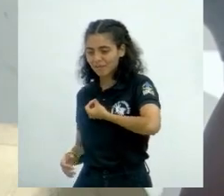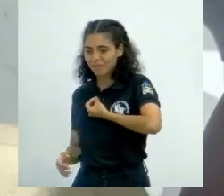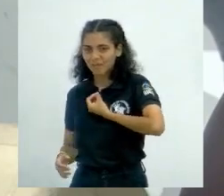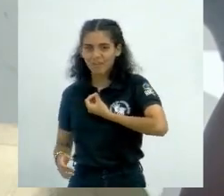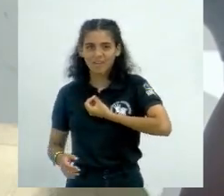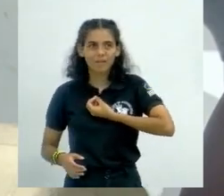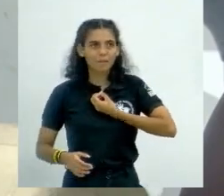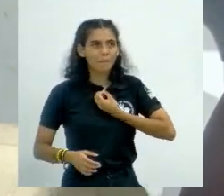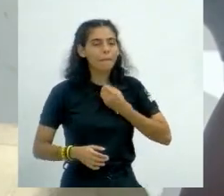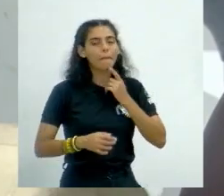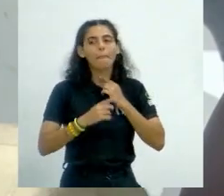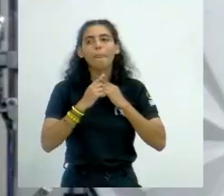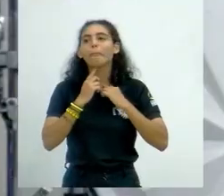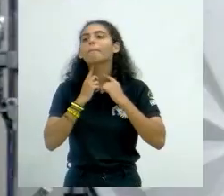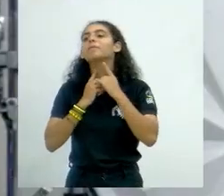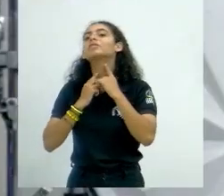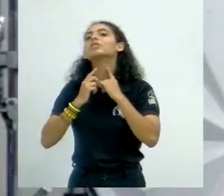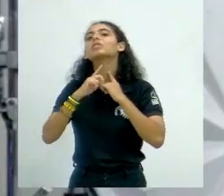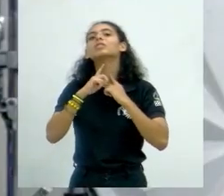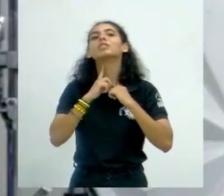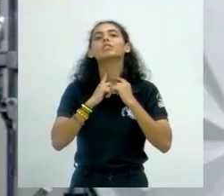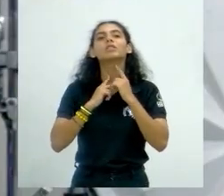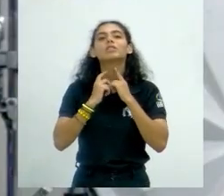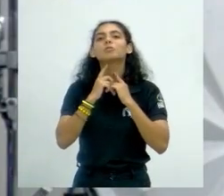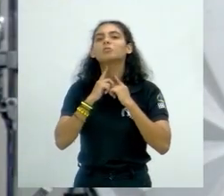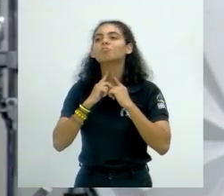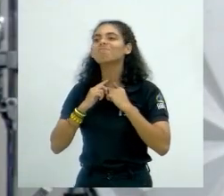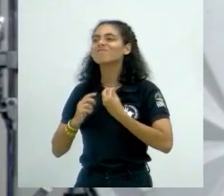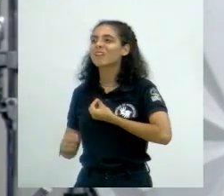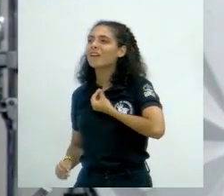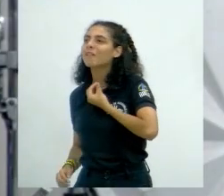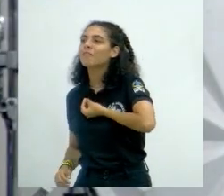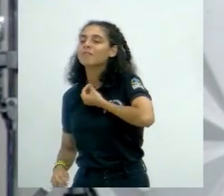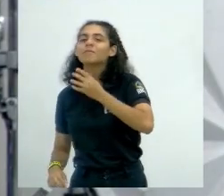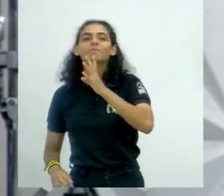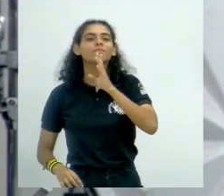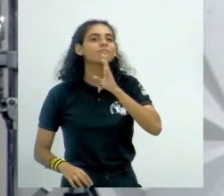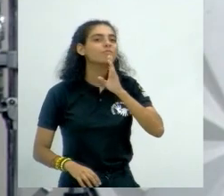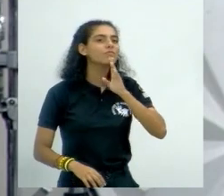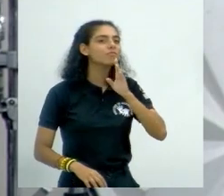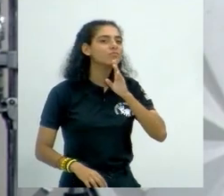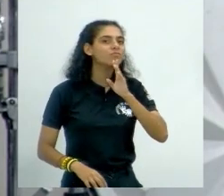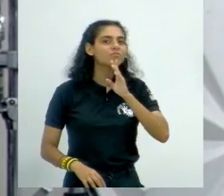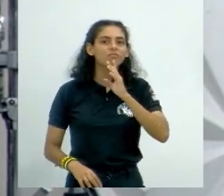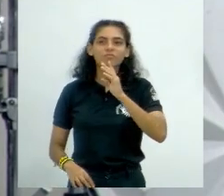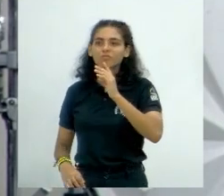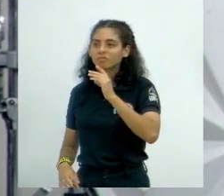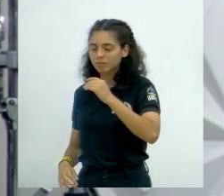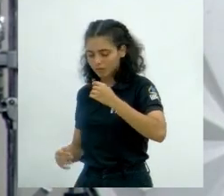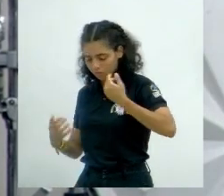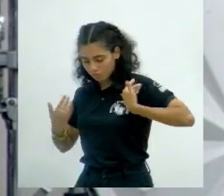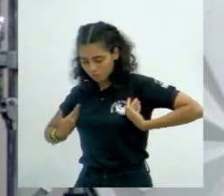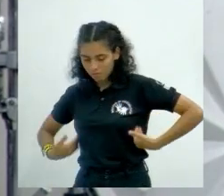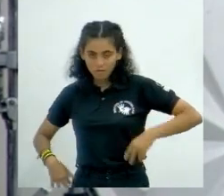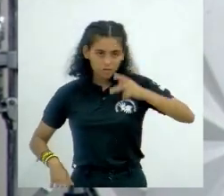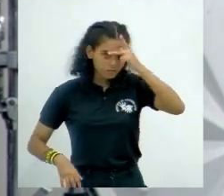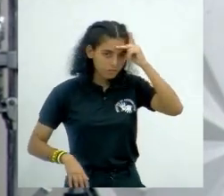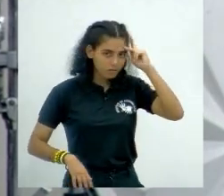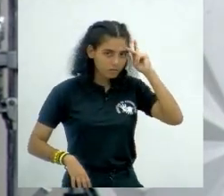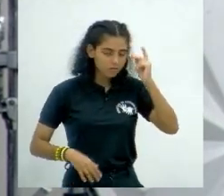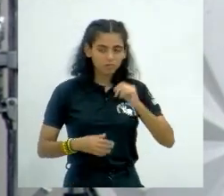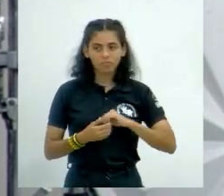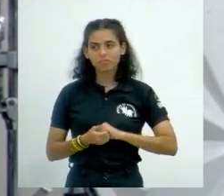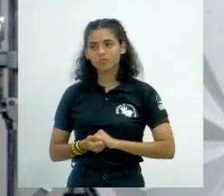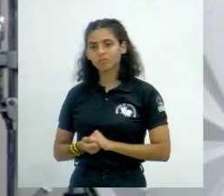ele foi para a sabedoria humana, uma sabedoria aos próprios olhos dele. E é muito interessante que, se você for lá